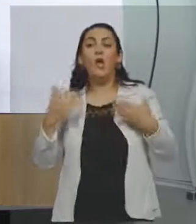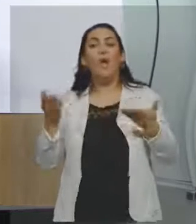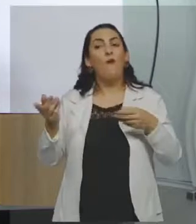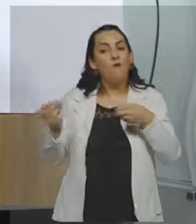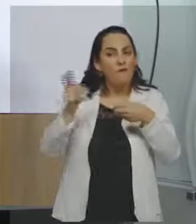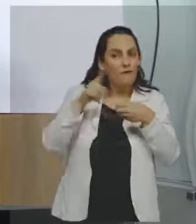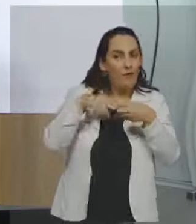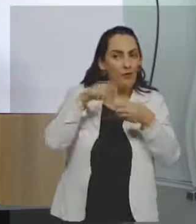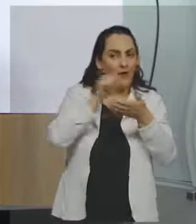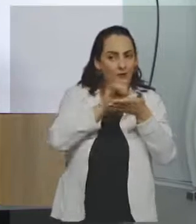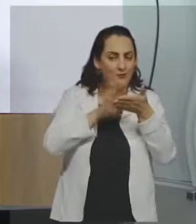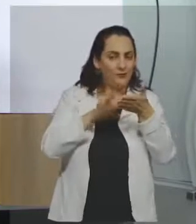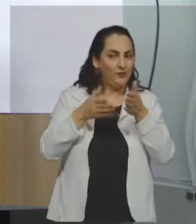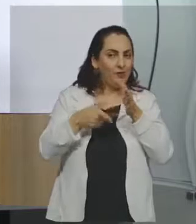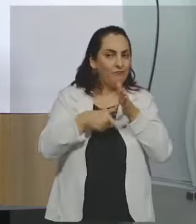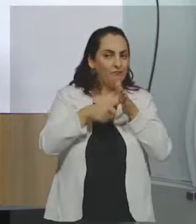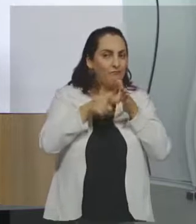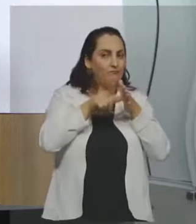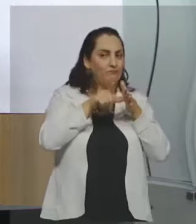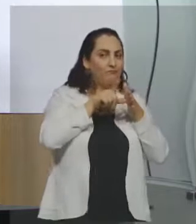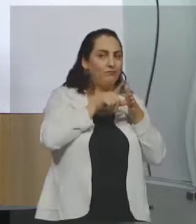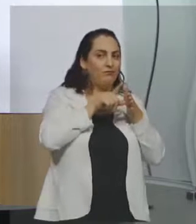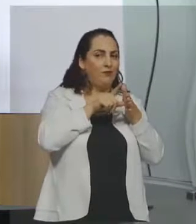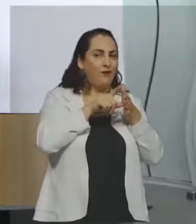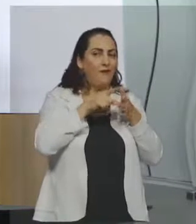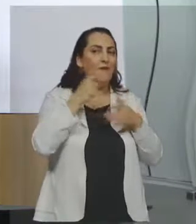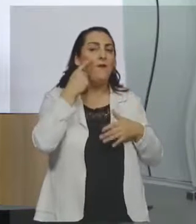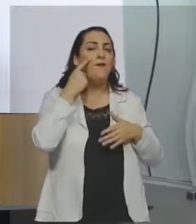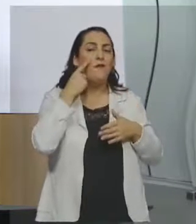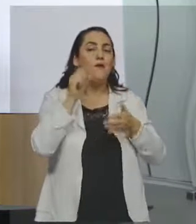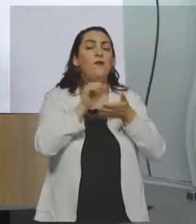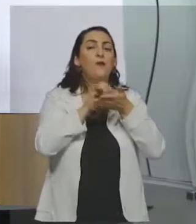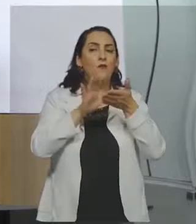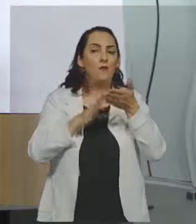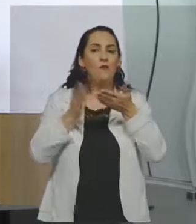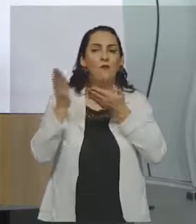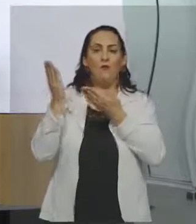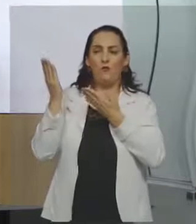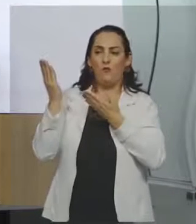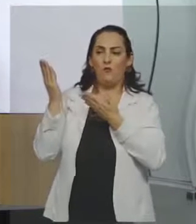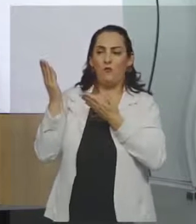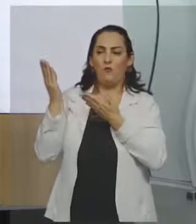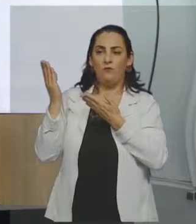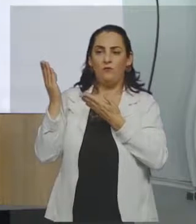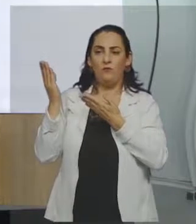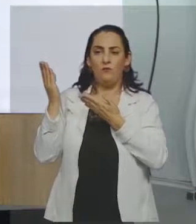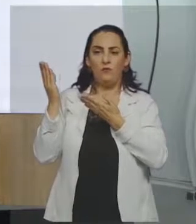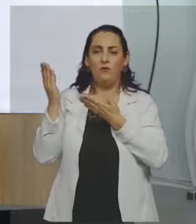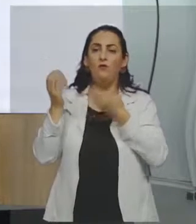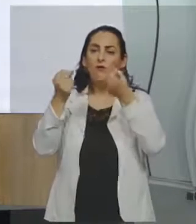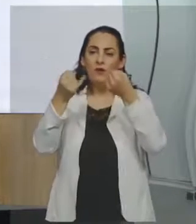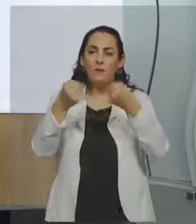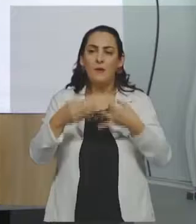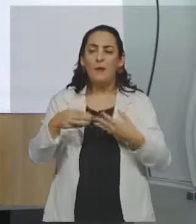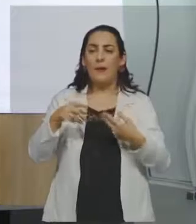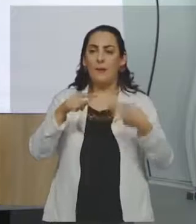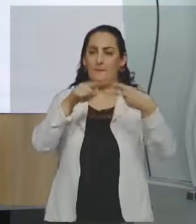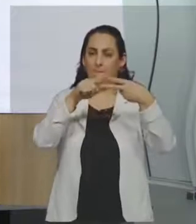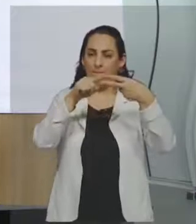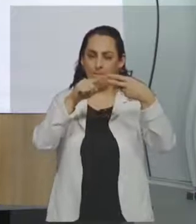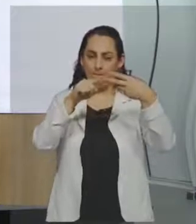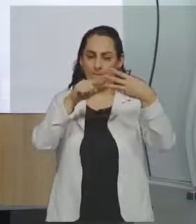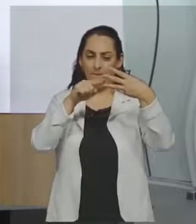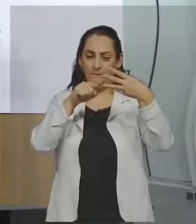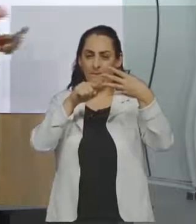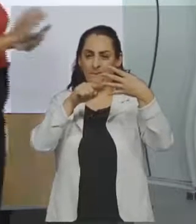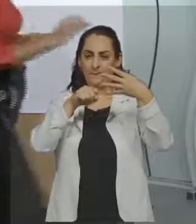trás? Naquele exercício, nós vamos trabalhar um pouquinho sobre massa, nêutron, elétron